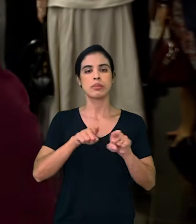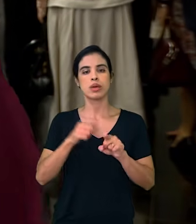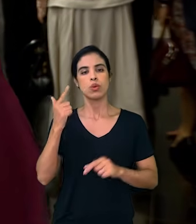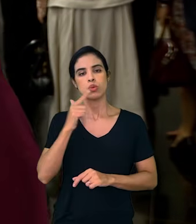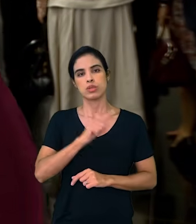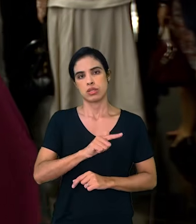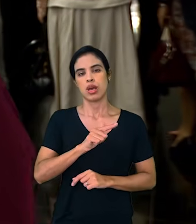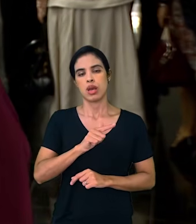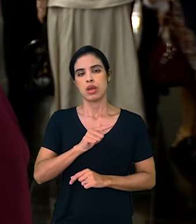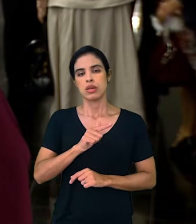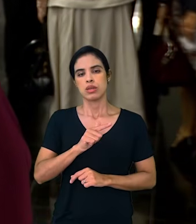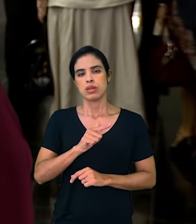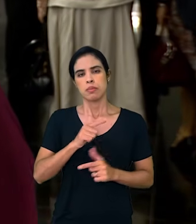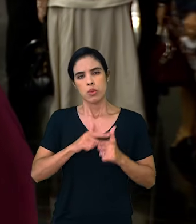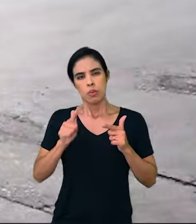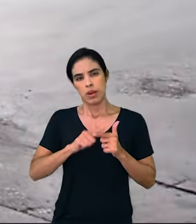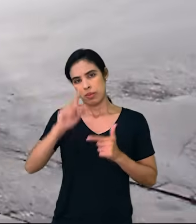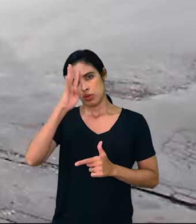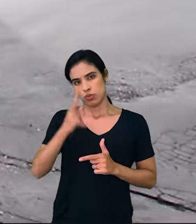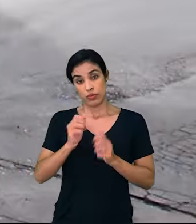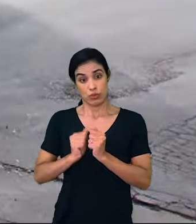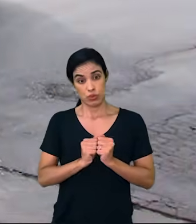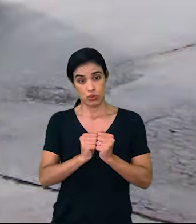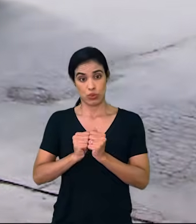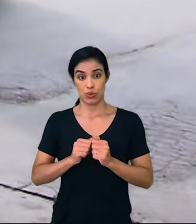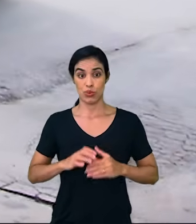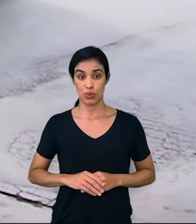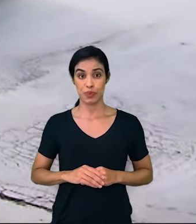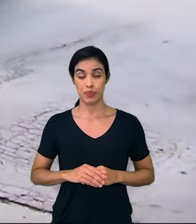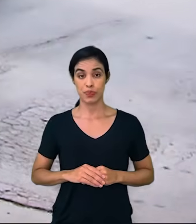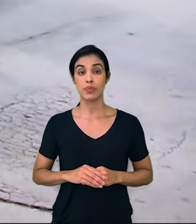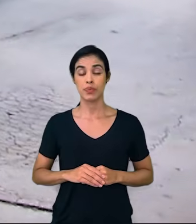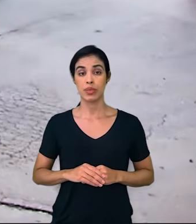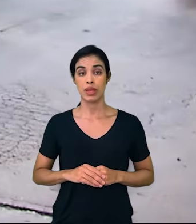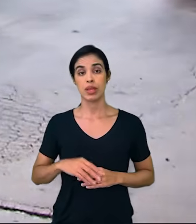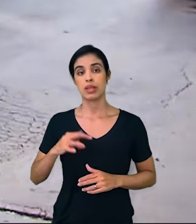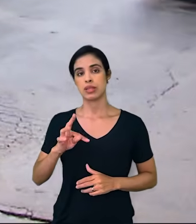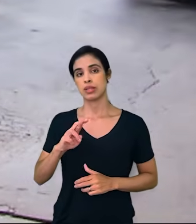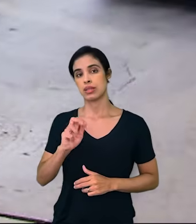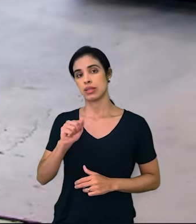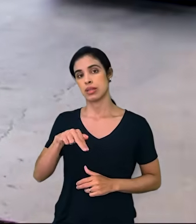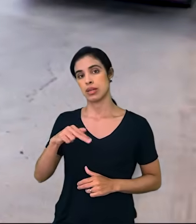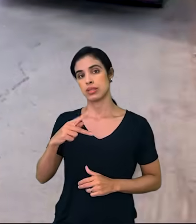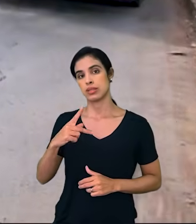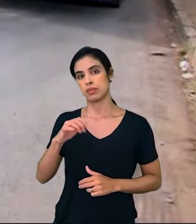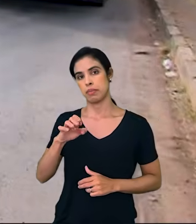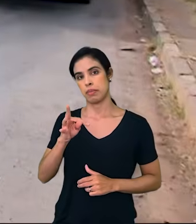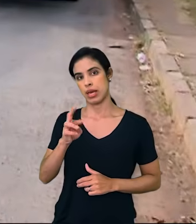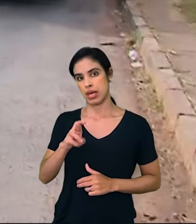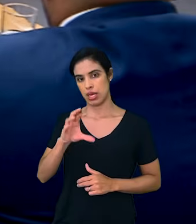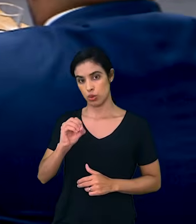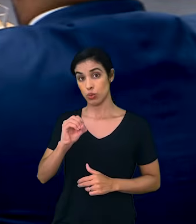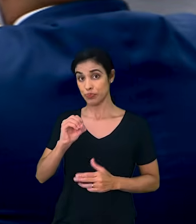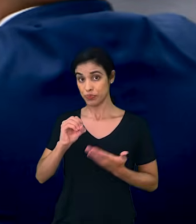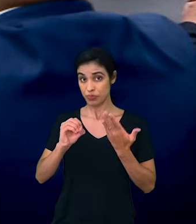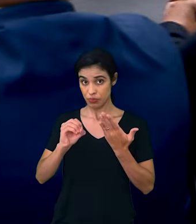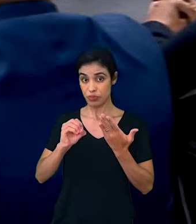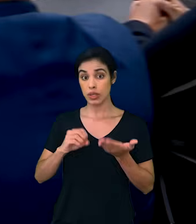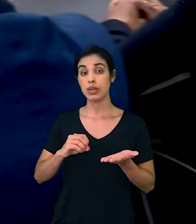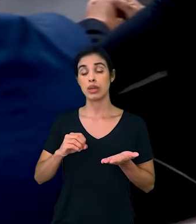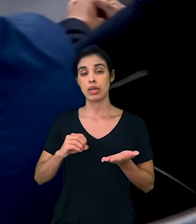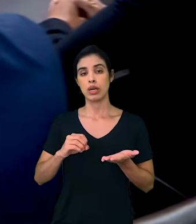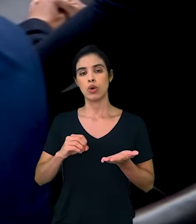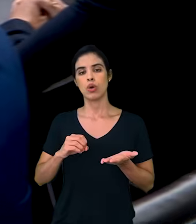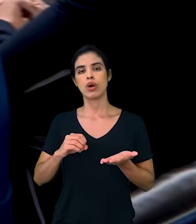de soluções coletivamente. Na Transpetro, subsidiária responsável pelo transporte e logística, o acordo